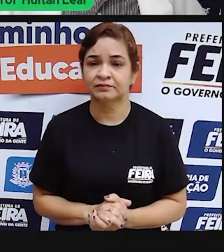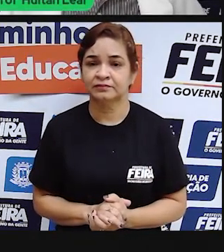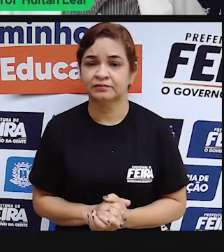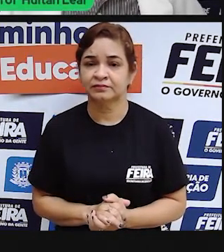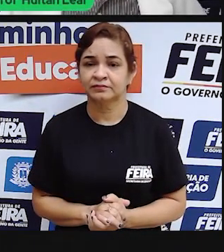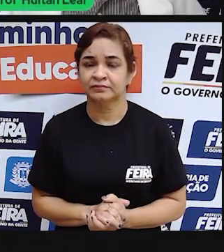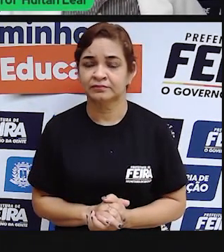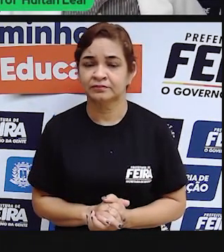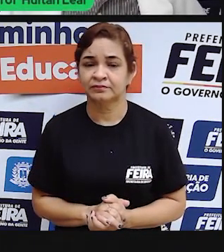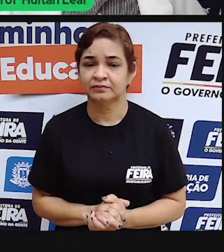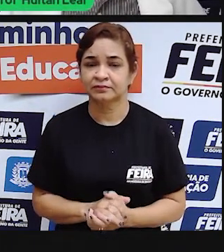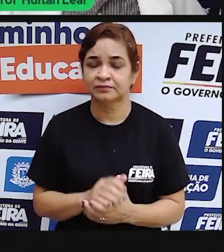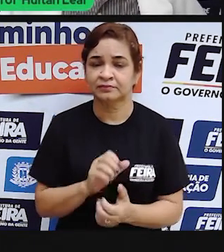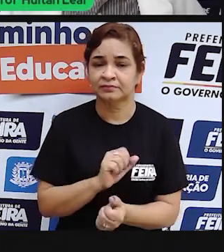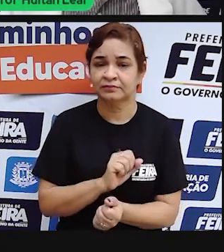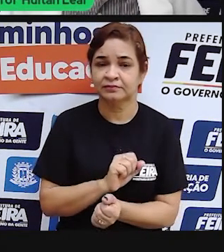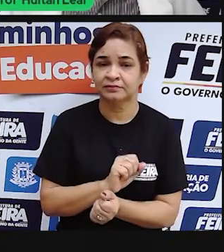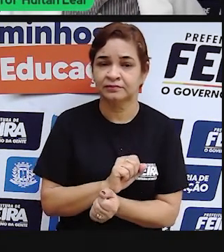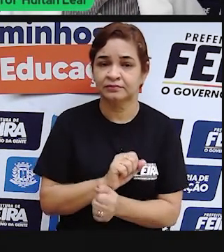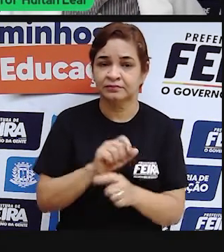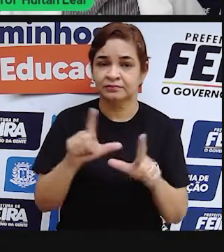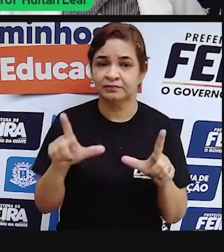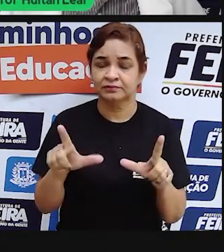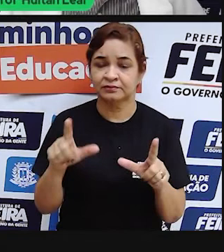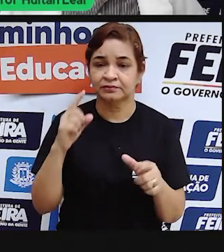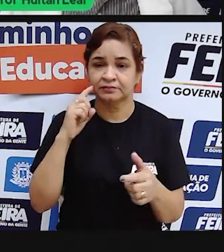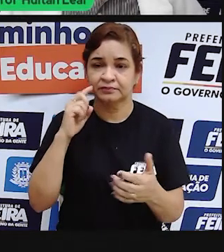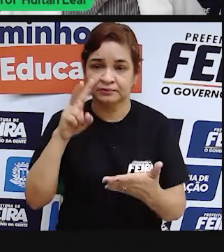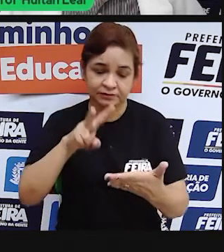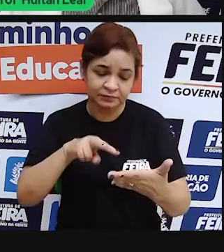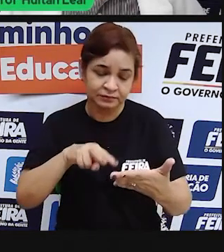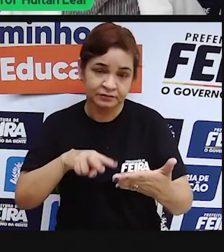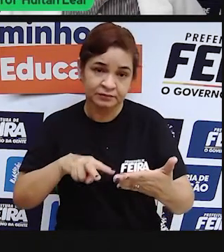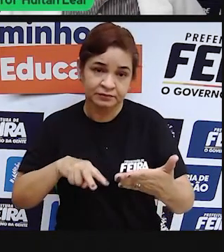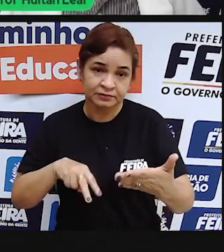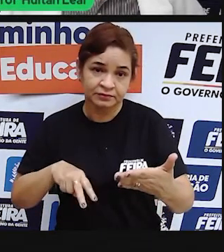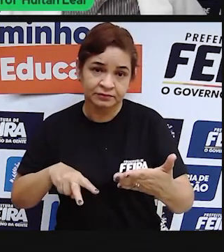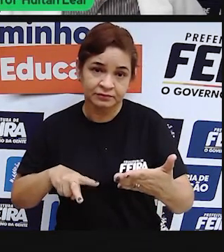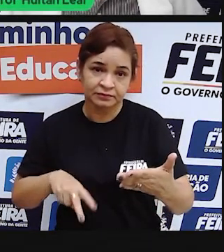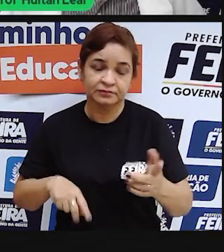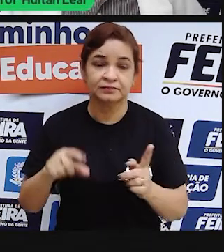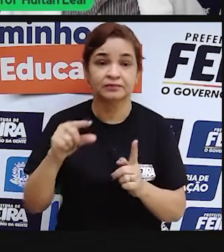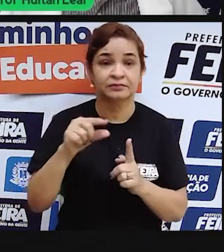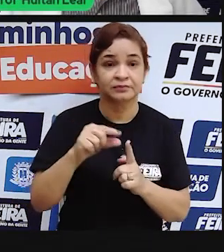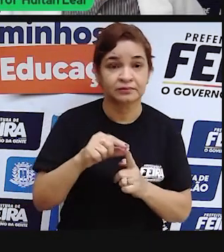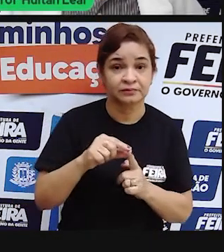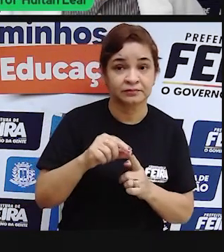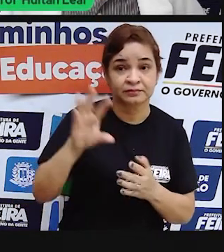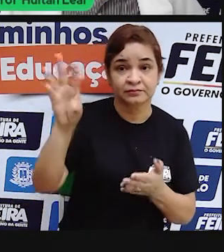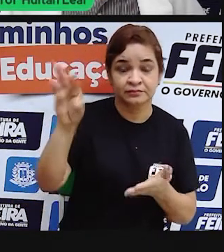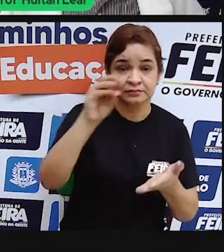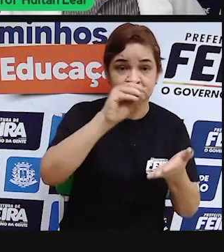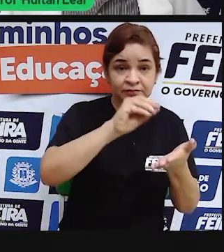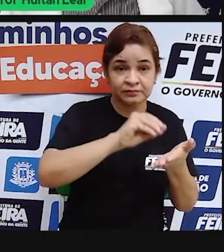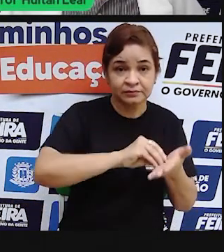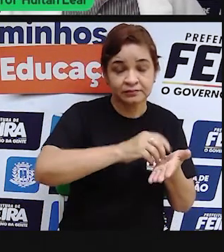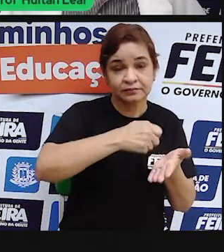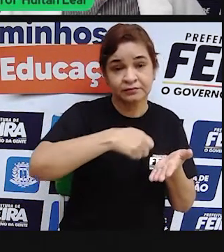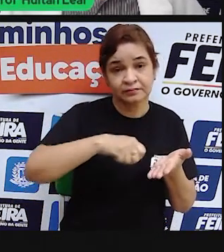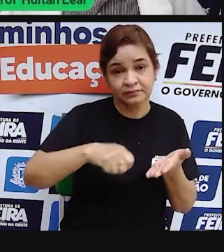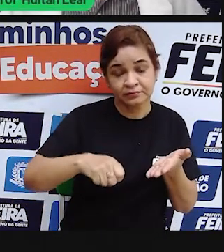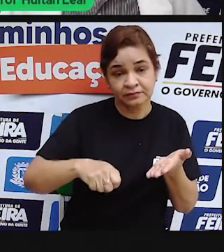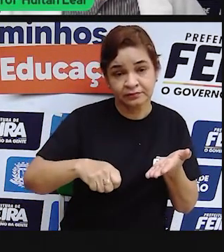dar uma parada no vídeo para anotar, faça isso. Então você observa e anota da mesma forma que eu